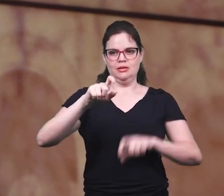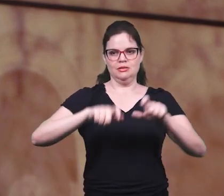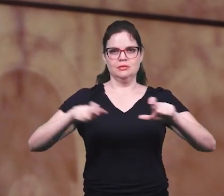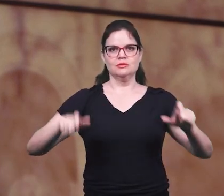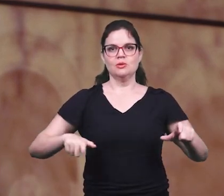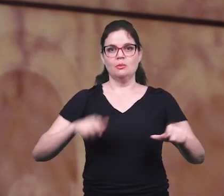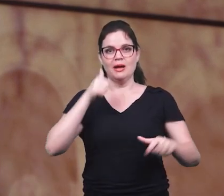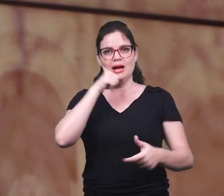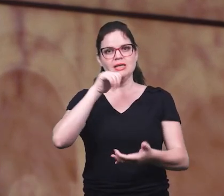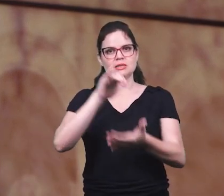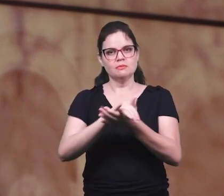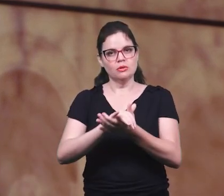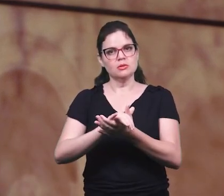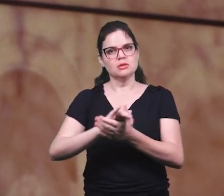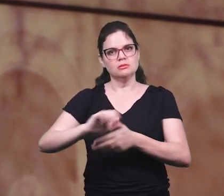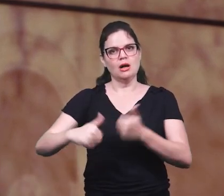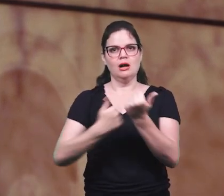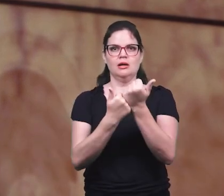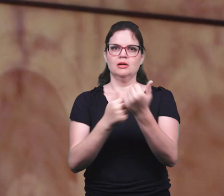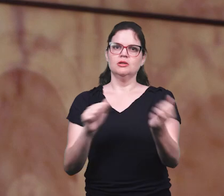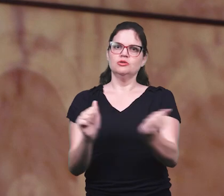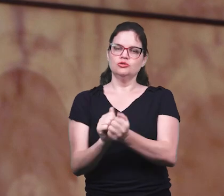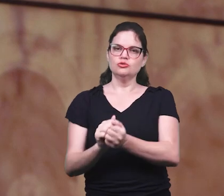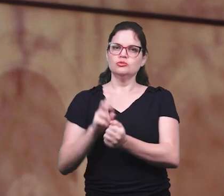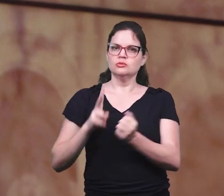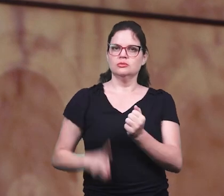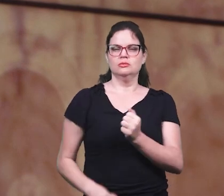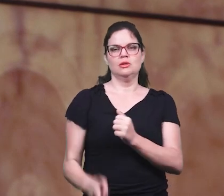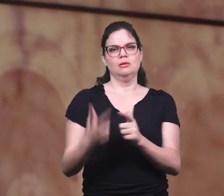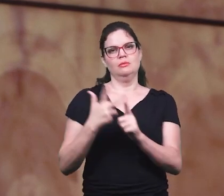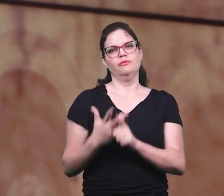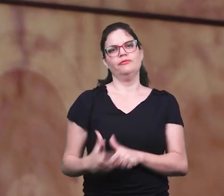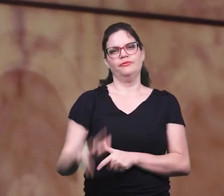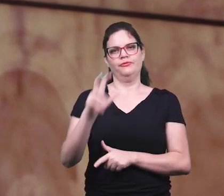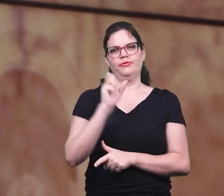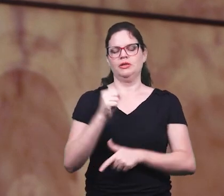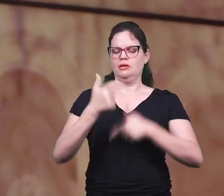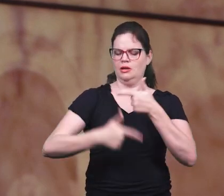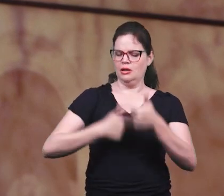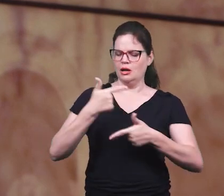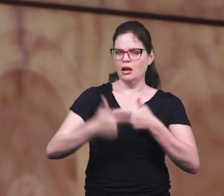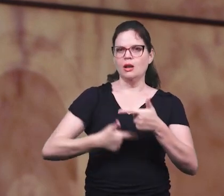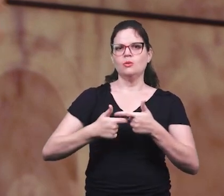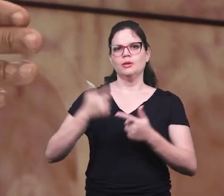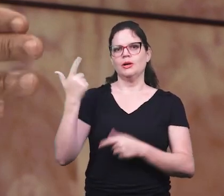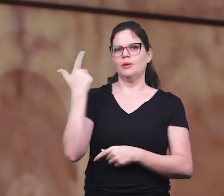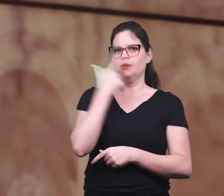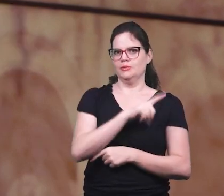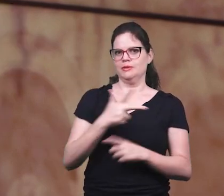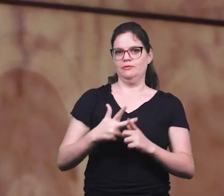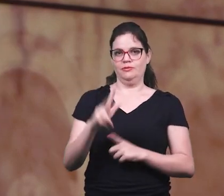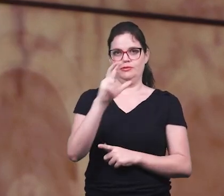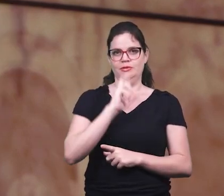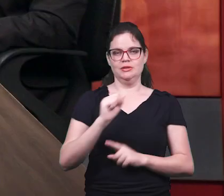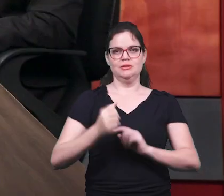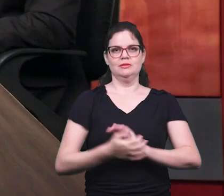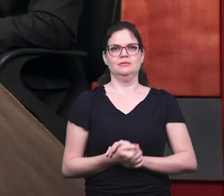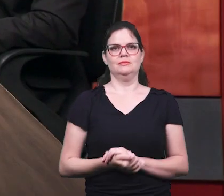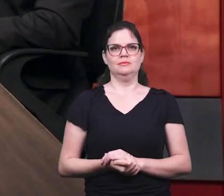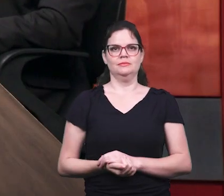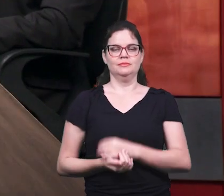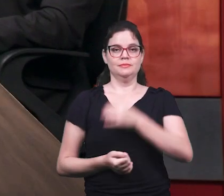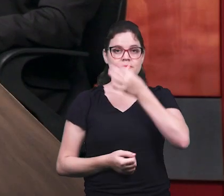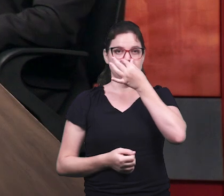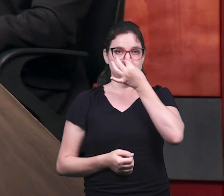homens, como suas esposas os ajudaram, né? A vencer e enfrentar grandes batalhas. Mas pode continuar agora. Não, o que